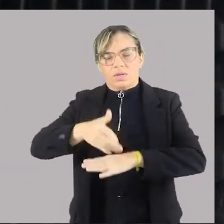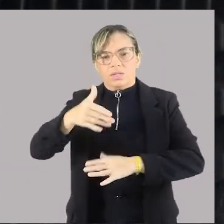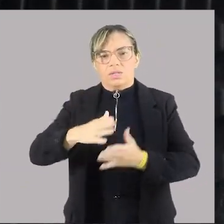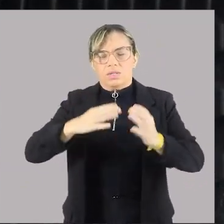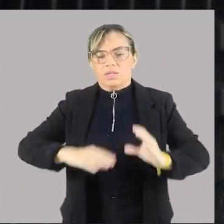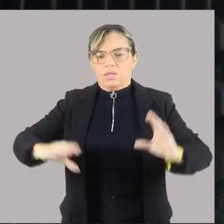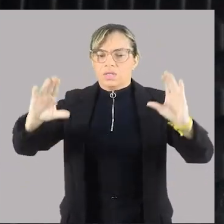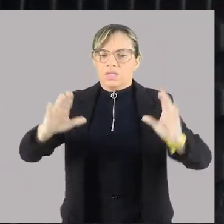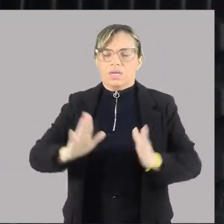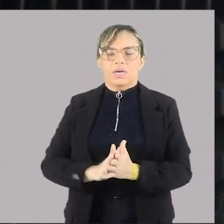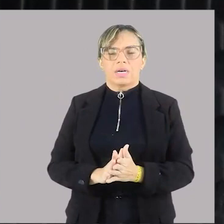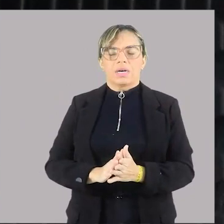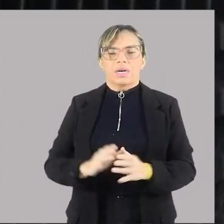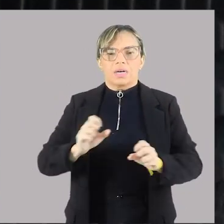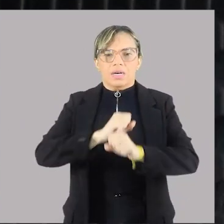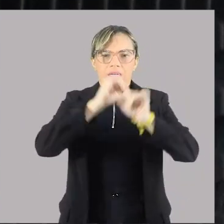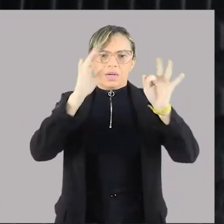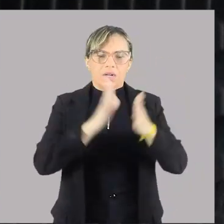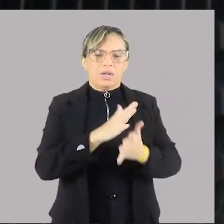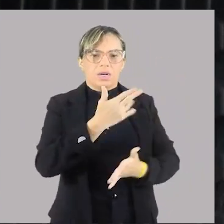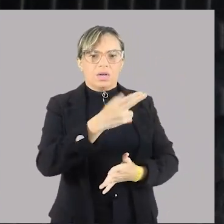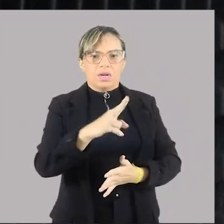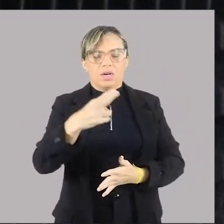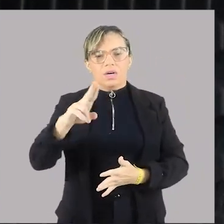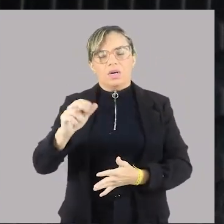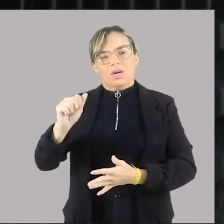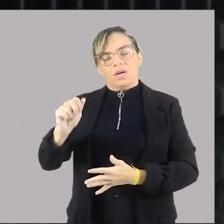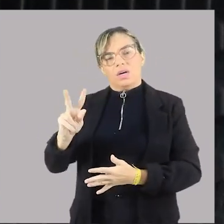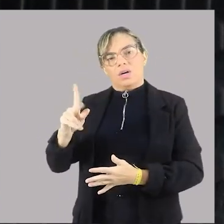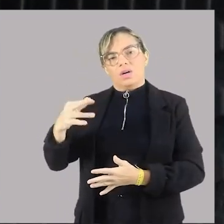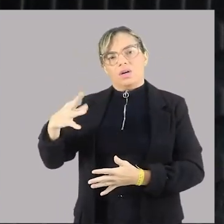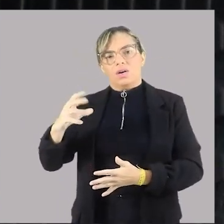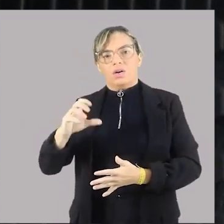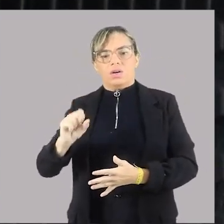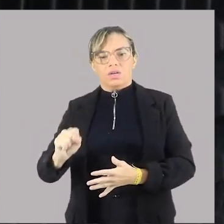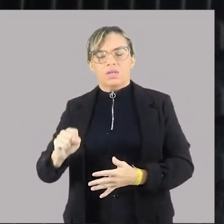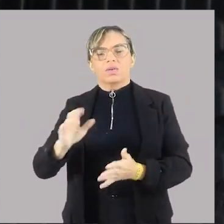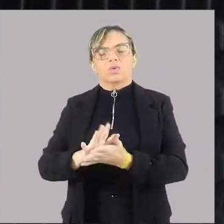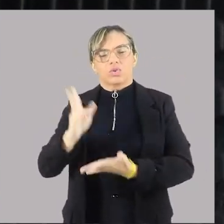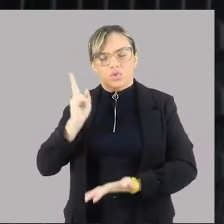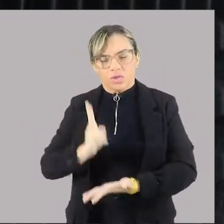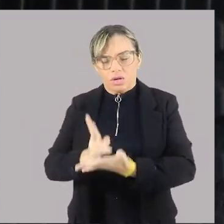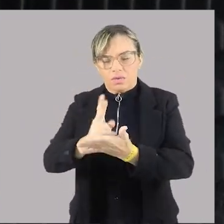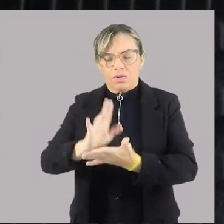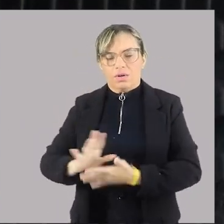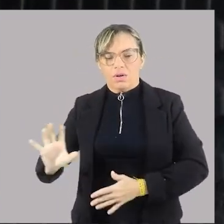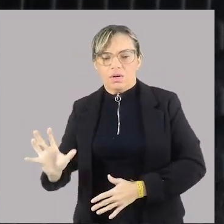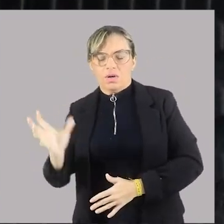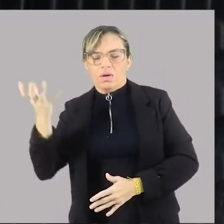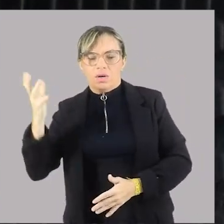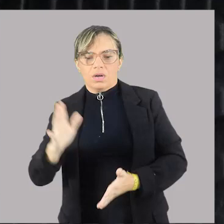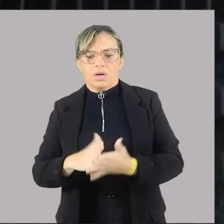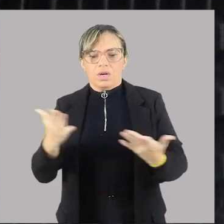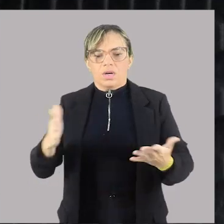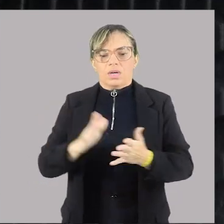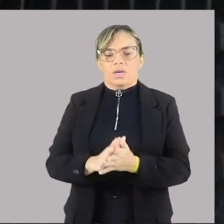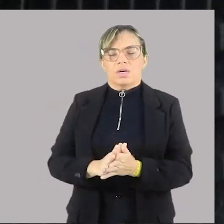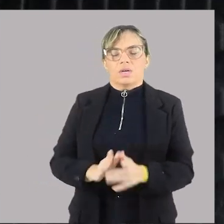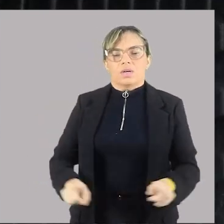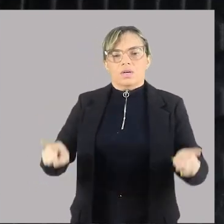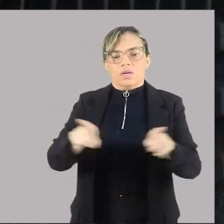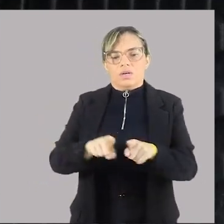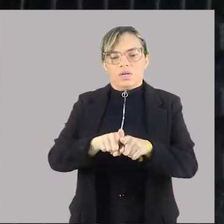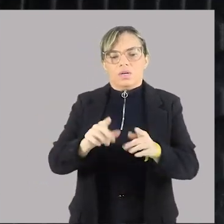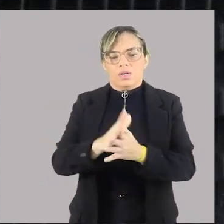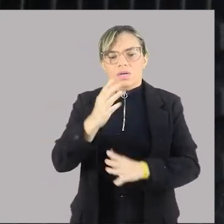outras nomeações avulsas, como existe até hoje, irão acontecer. Ele também, por exemplo, criou a CLT.